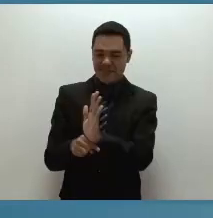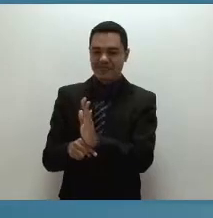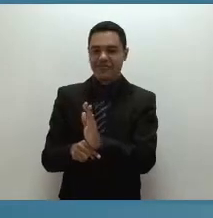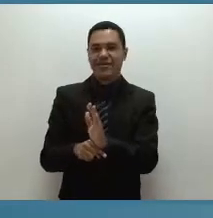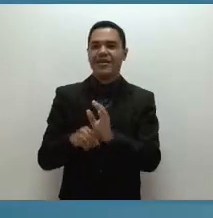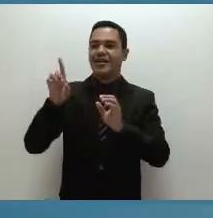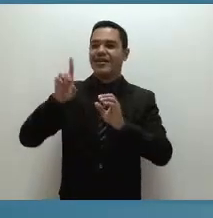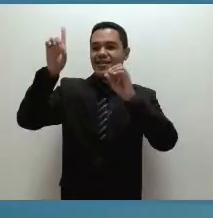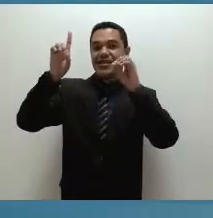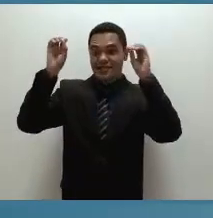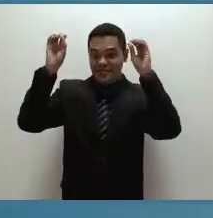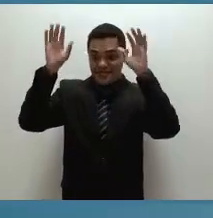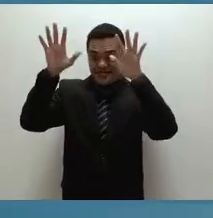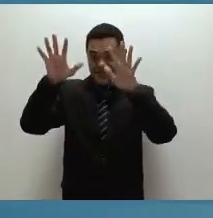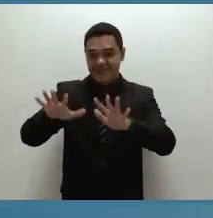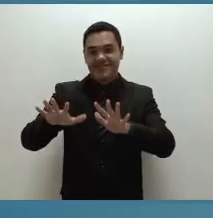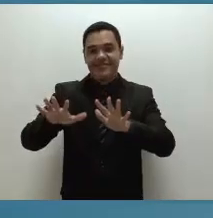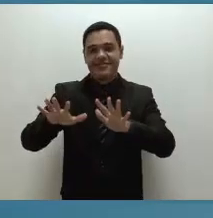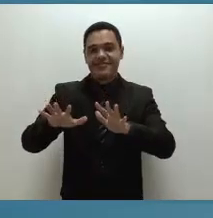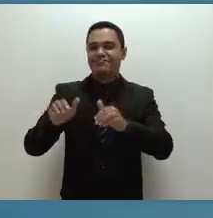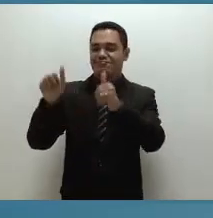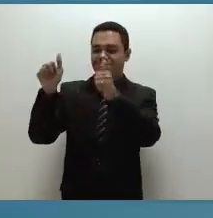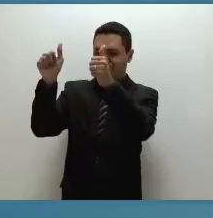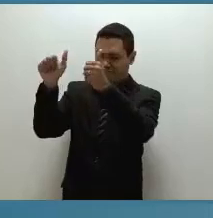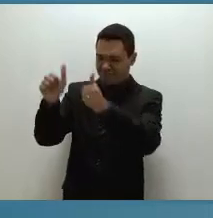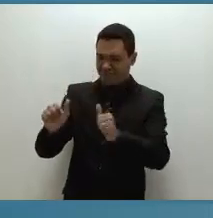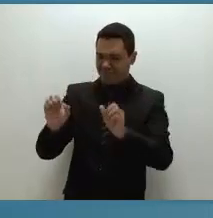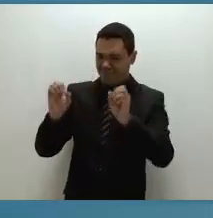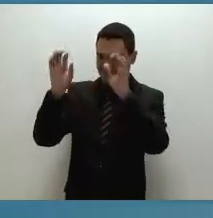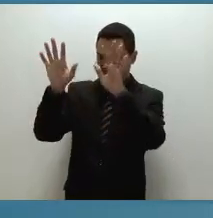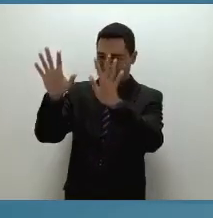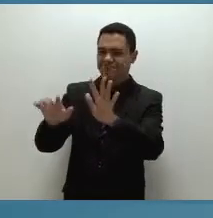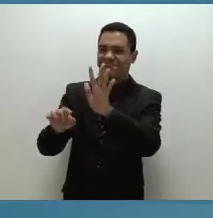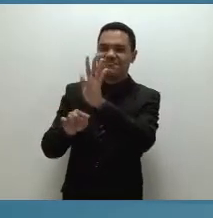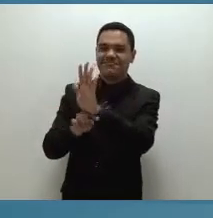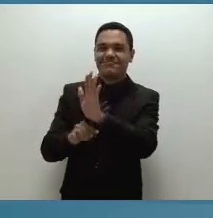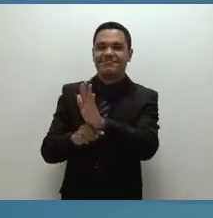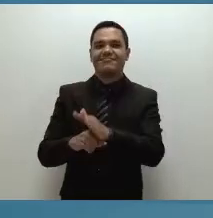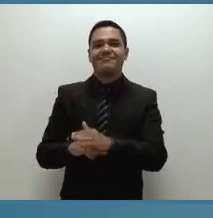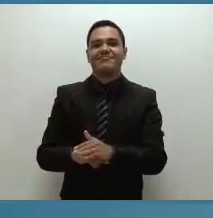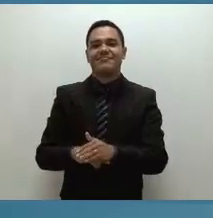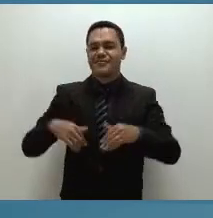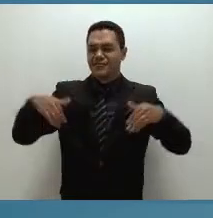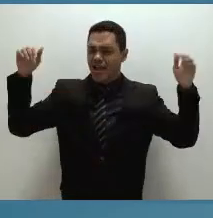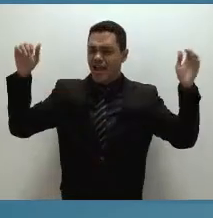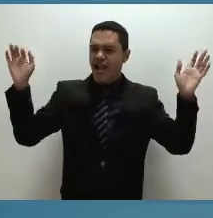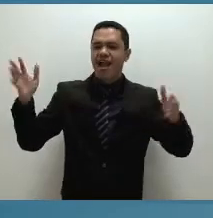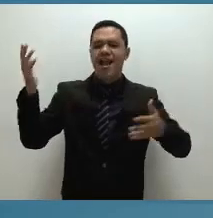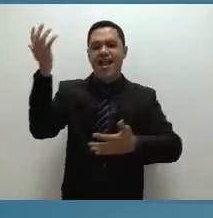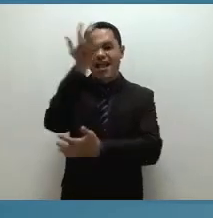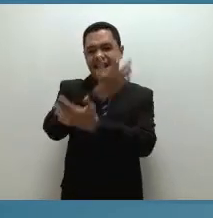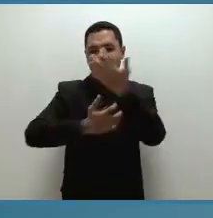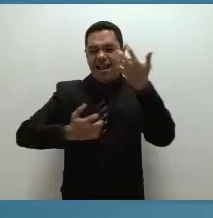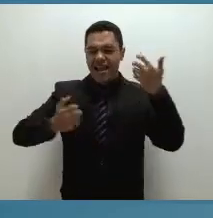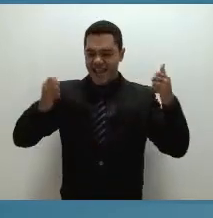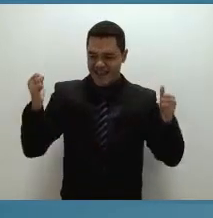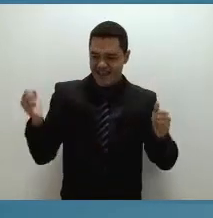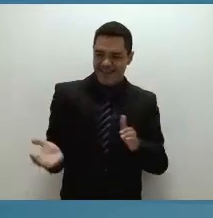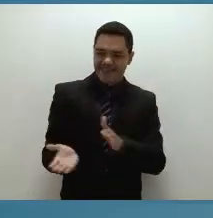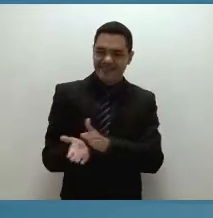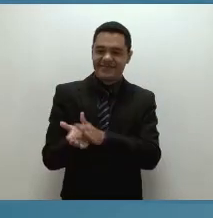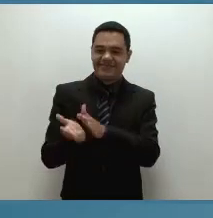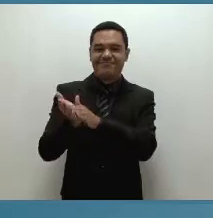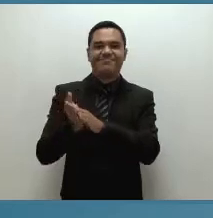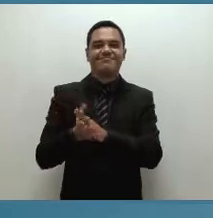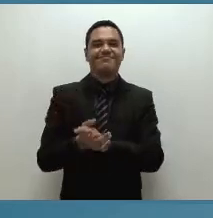nos abençoe, Nossa Senhora te proteja, e que os anjos cantem sempre a aleluia nas bênçãos de